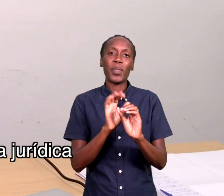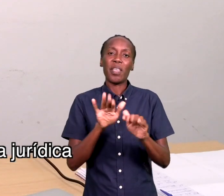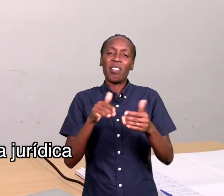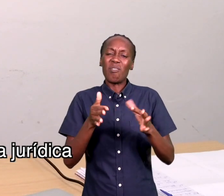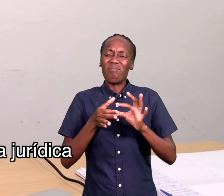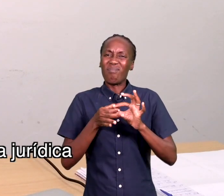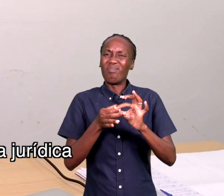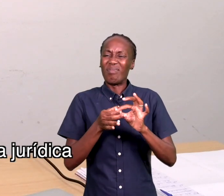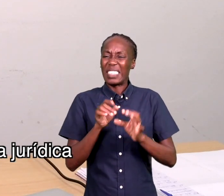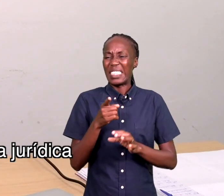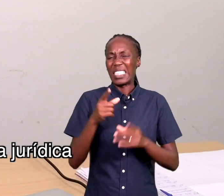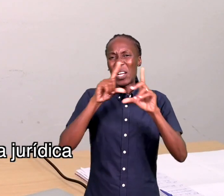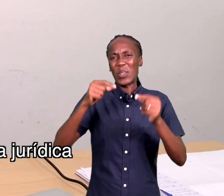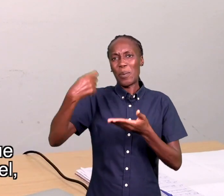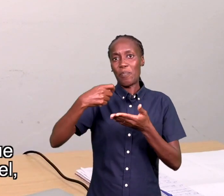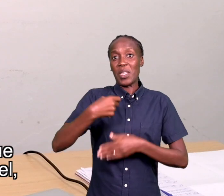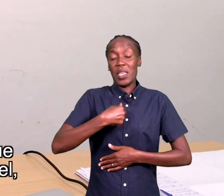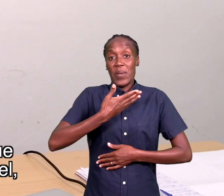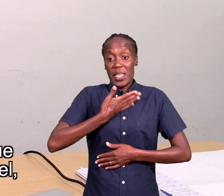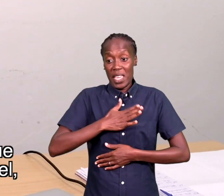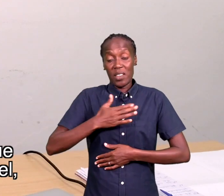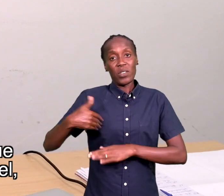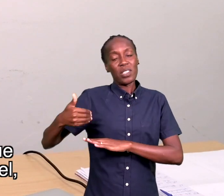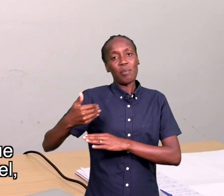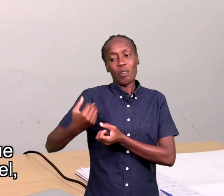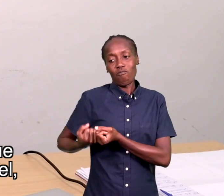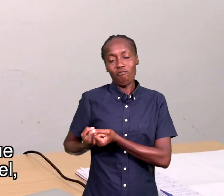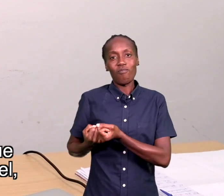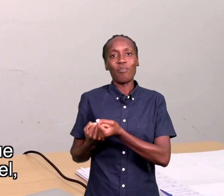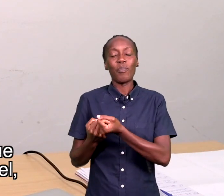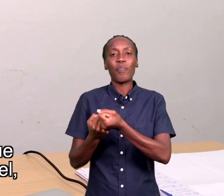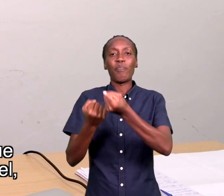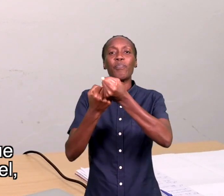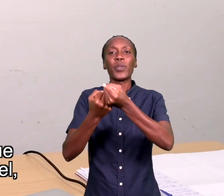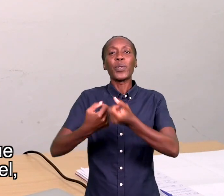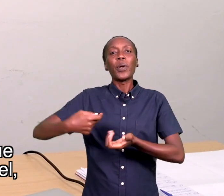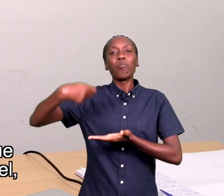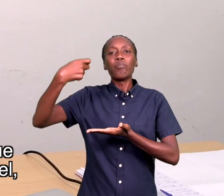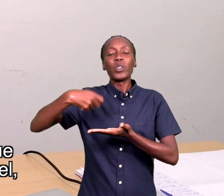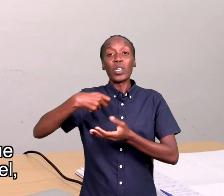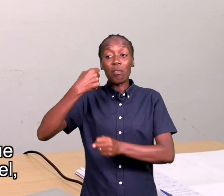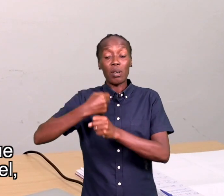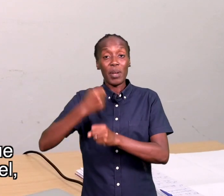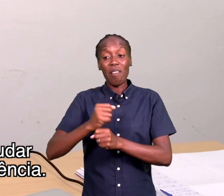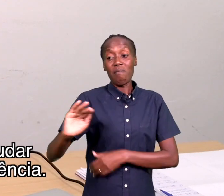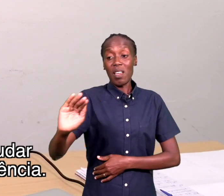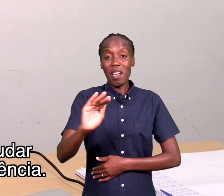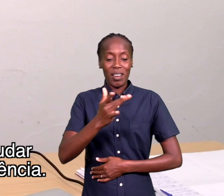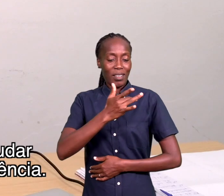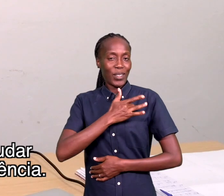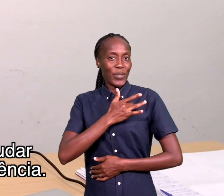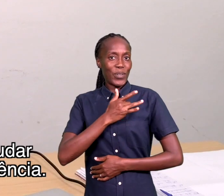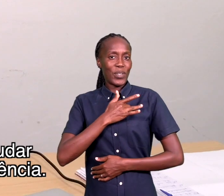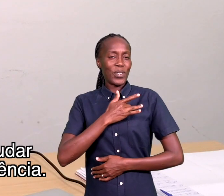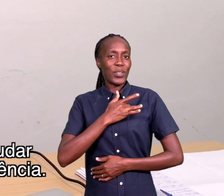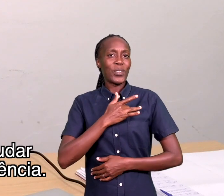Eu sempre quis ser assessora jurídica, trabalhar numa área em que irei me sentir confortável, numa área em